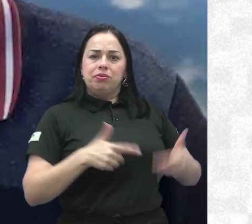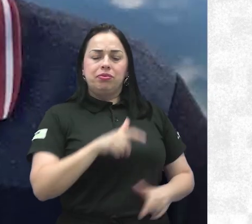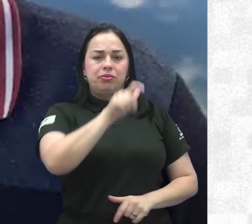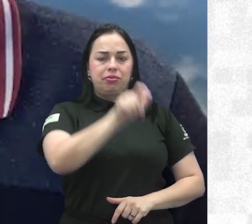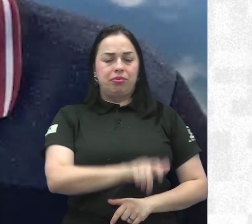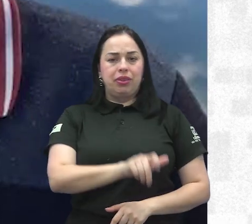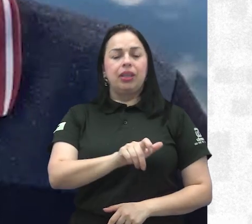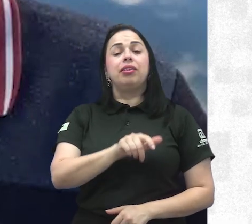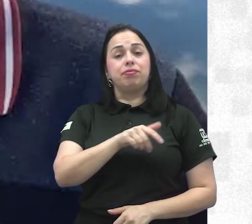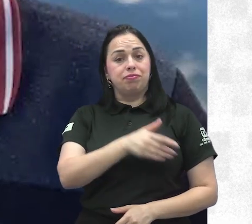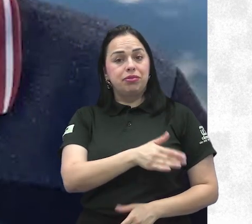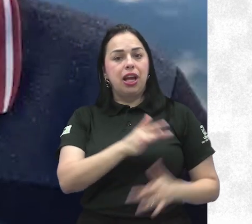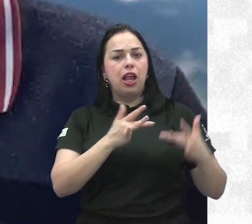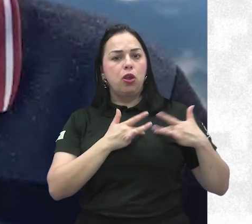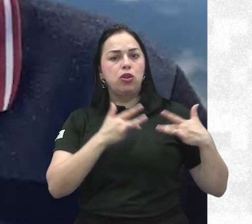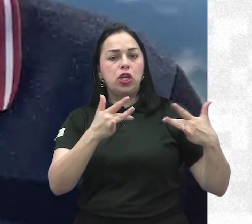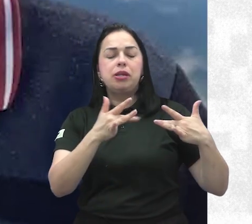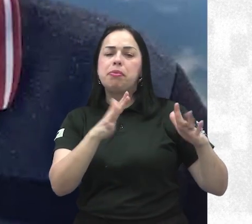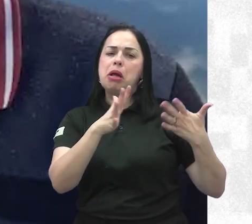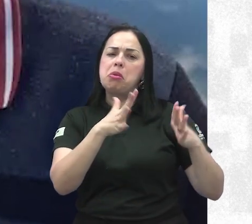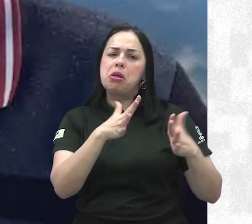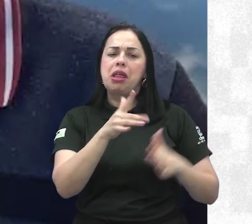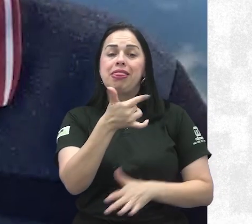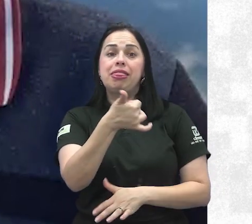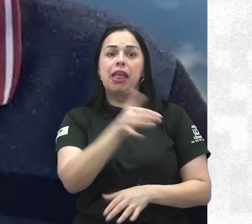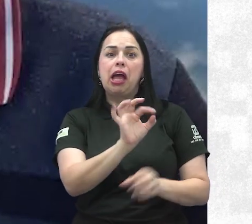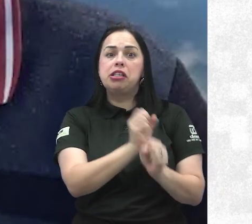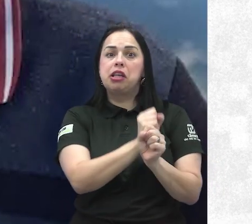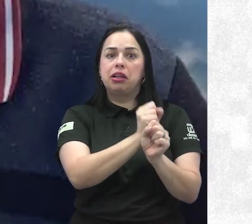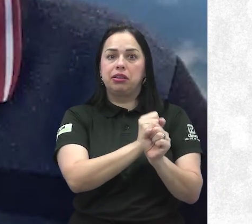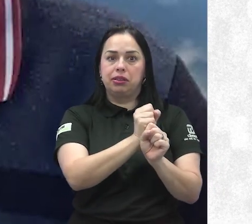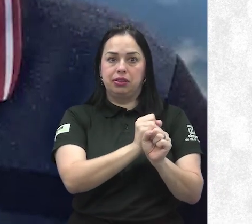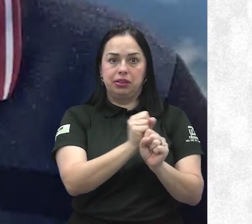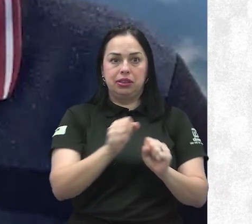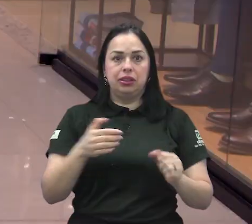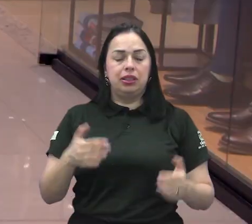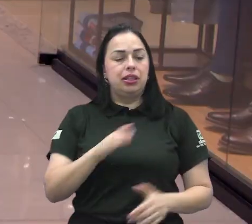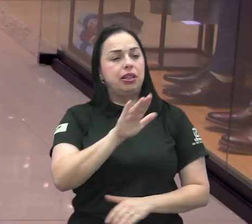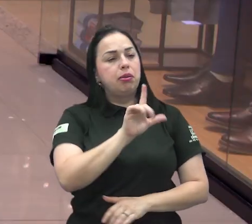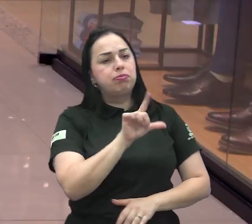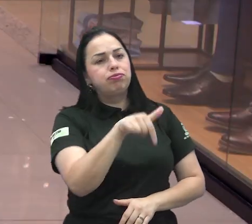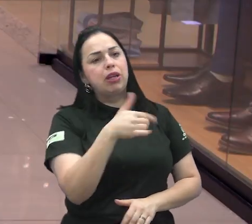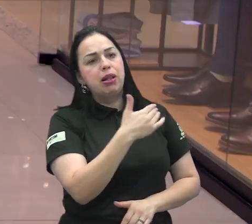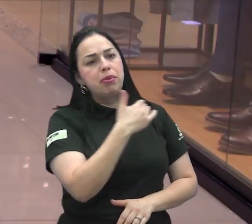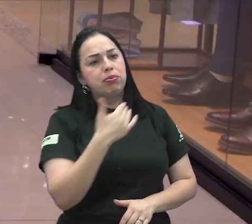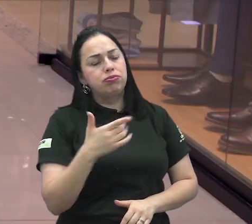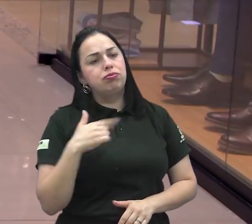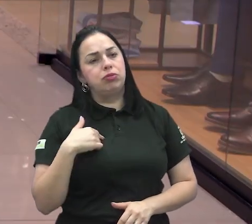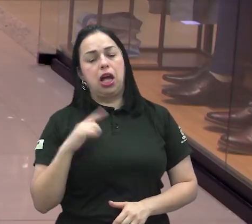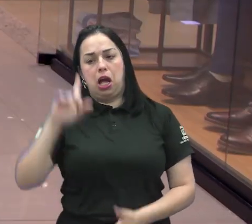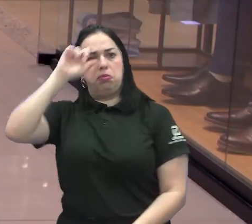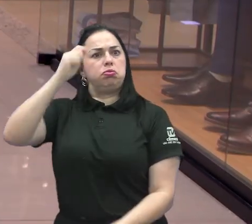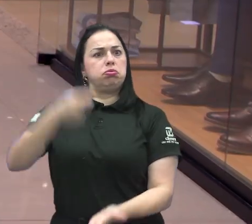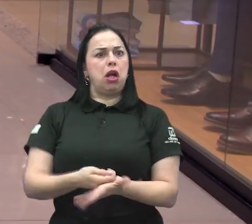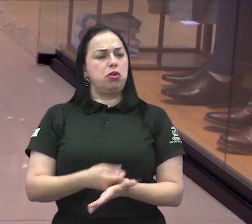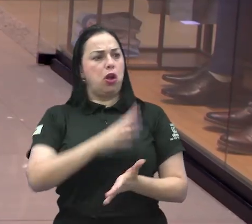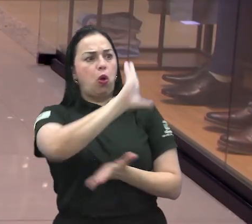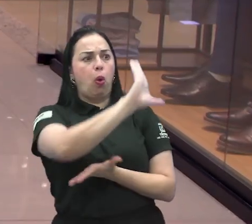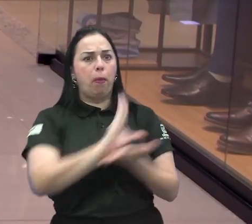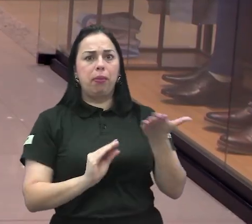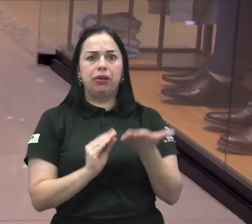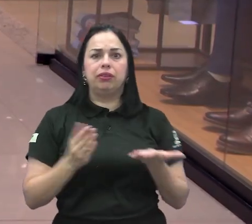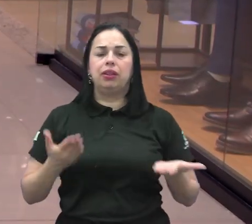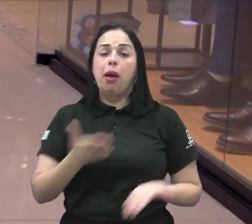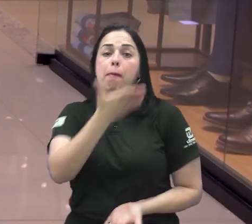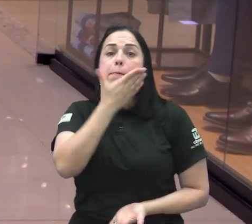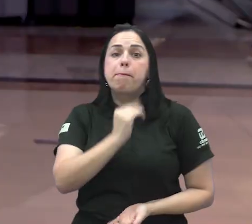pai. Seu emerenciano foi doador por mais de 10 anos. Após a morte dele, a filha decidiu seguir